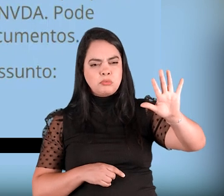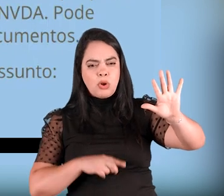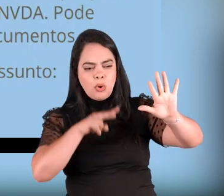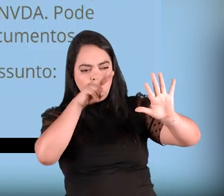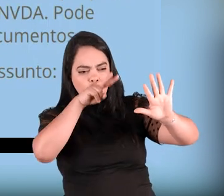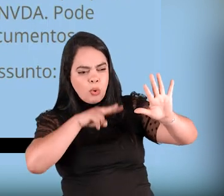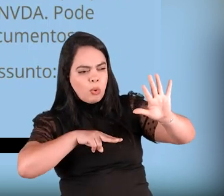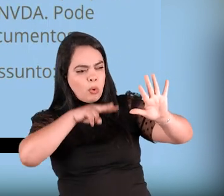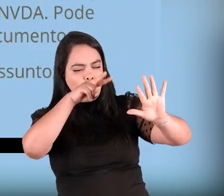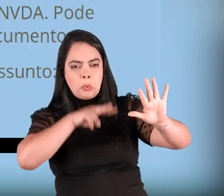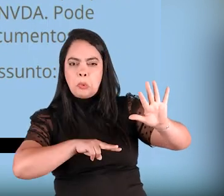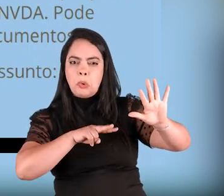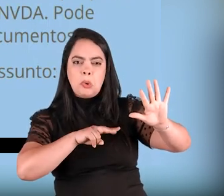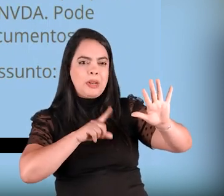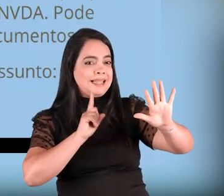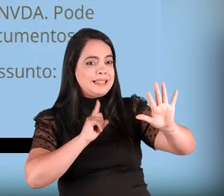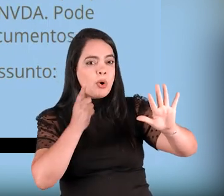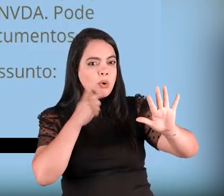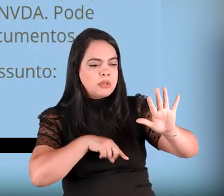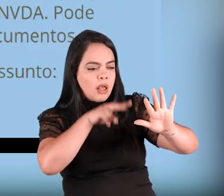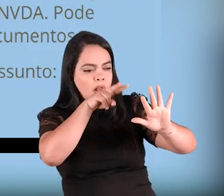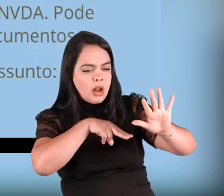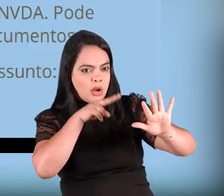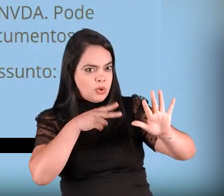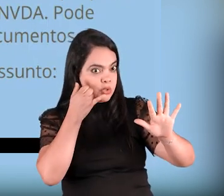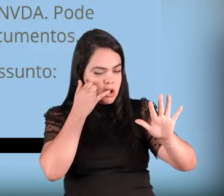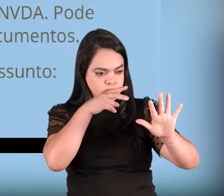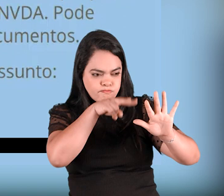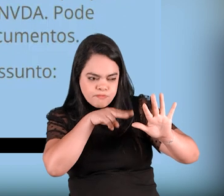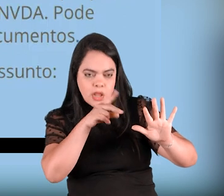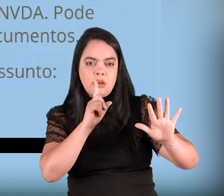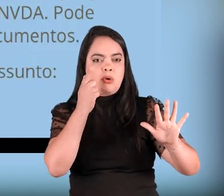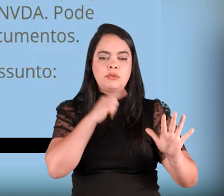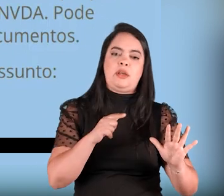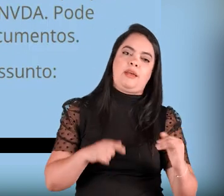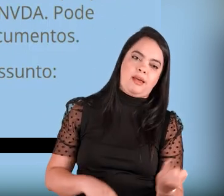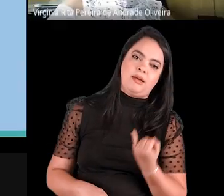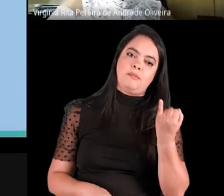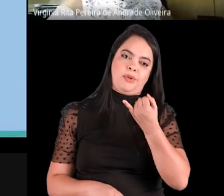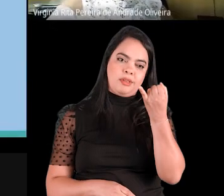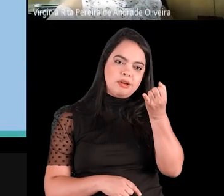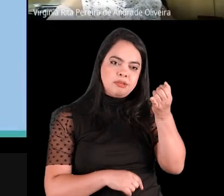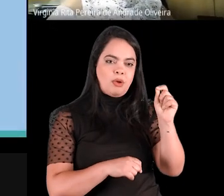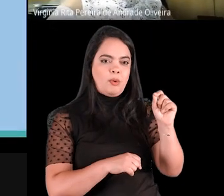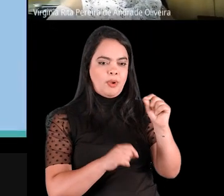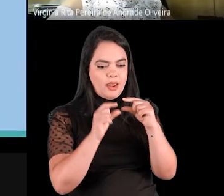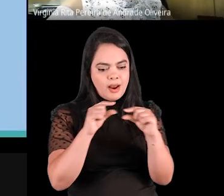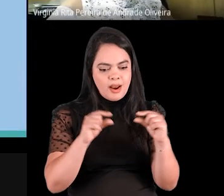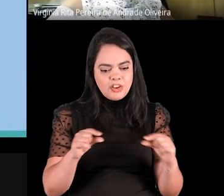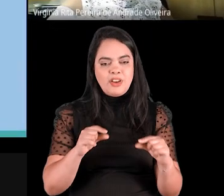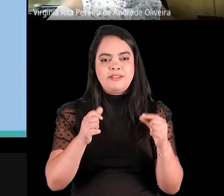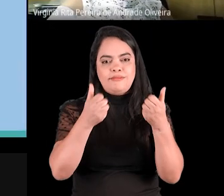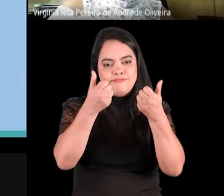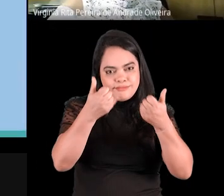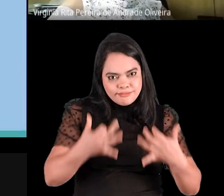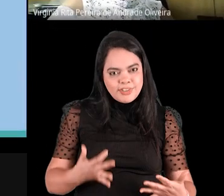não faz leitura de imagem. Por isso, mais uma vez, a importância da descrição. Porque se a imagem